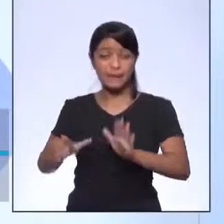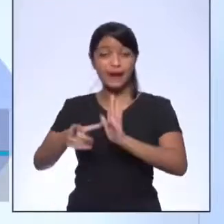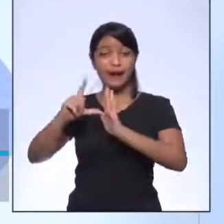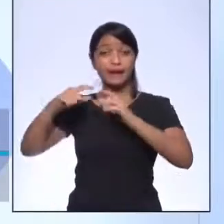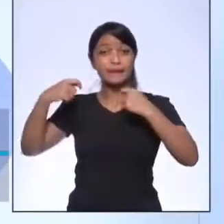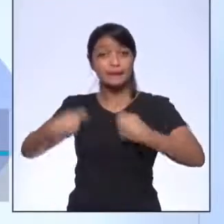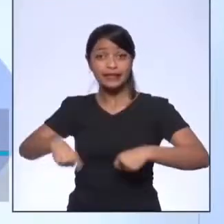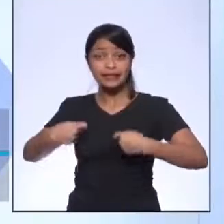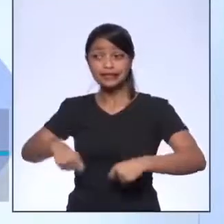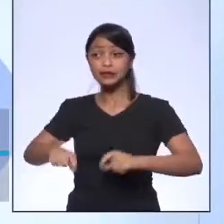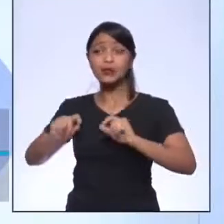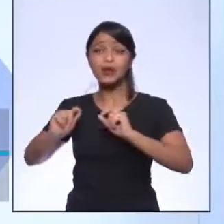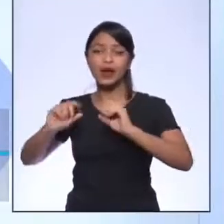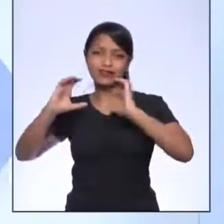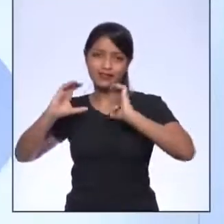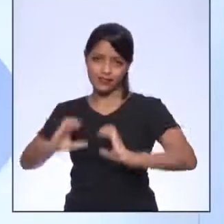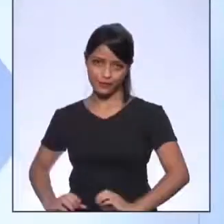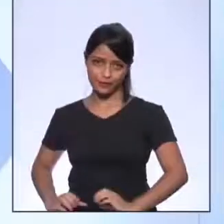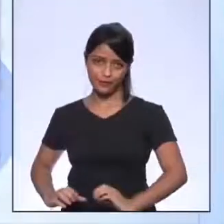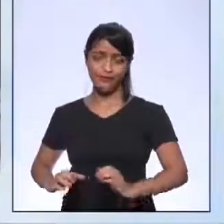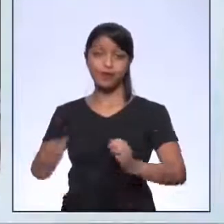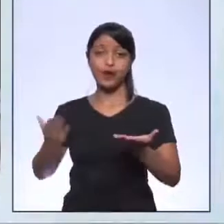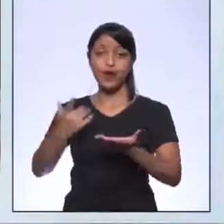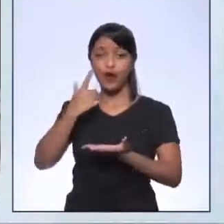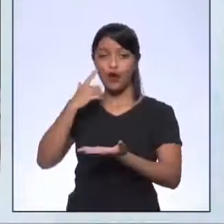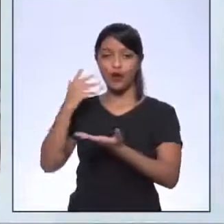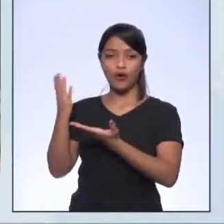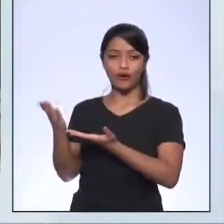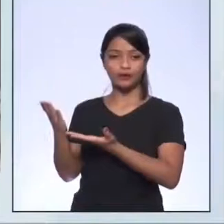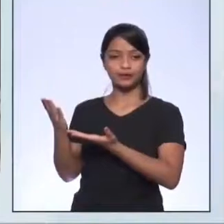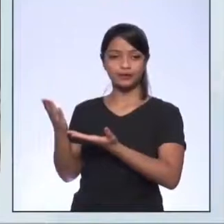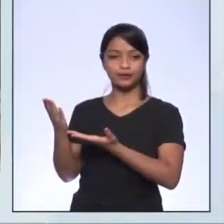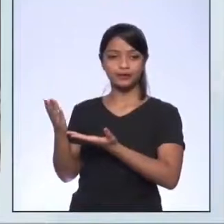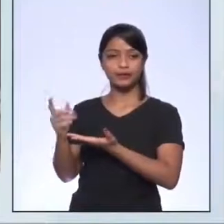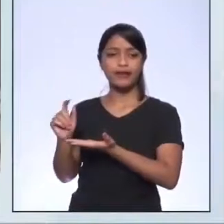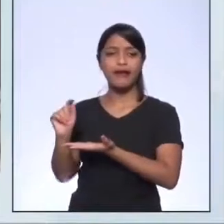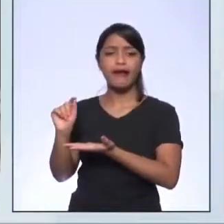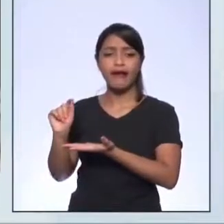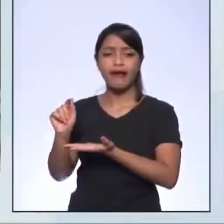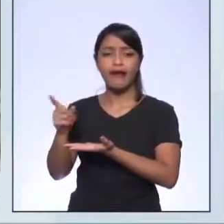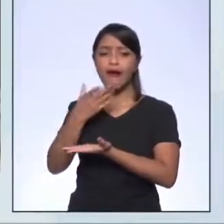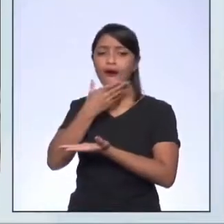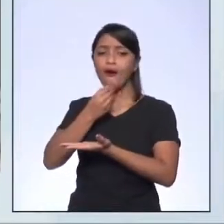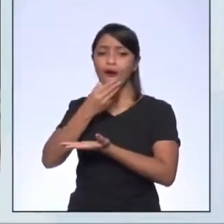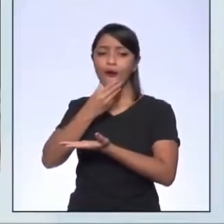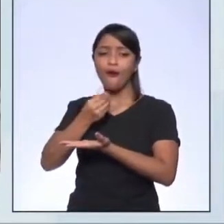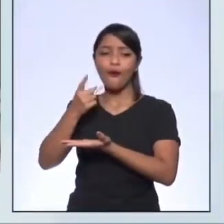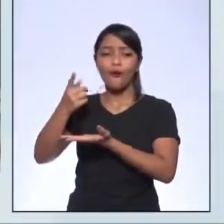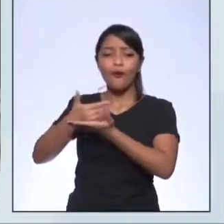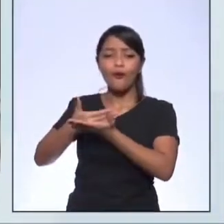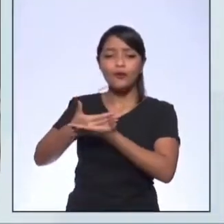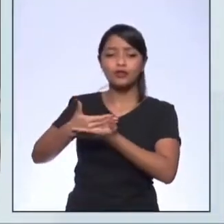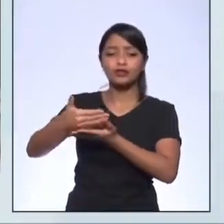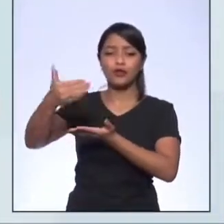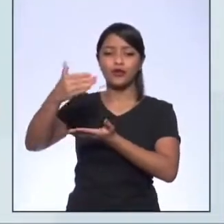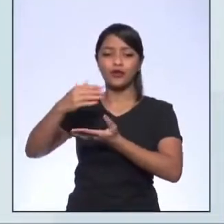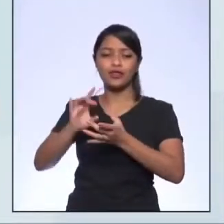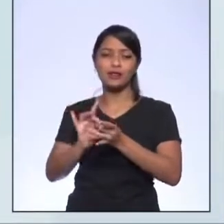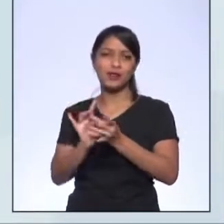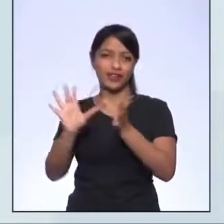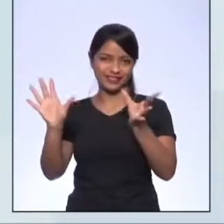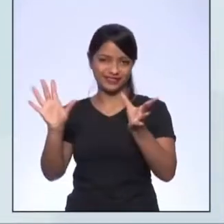tela Clístenes, o pai da democracia. Então, está aí para vocês o busto de Clístenes, ele é o pai da democracia.